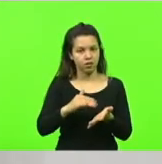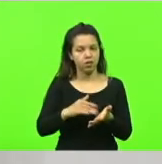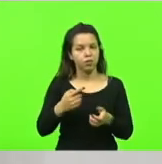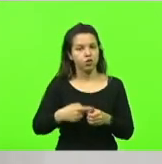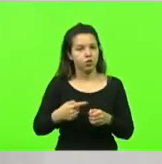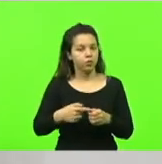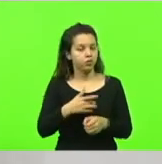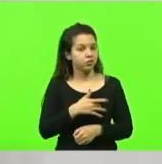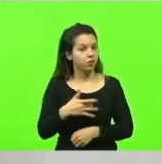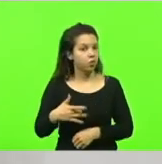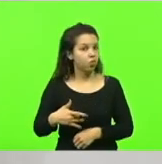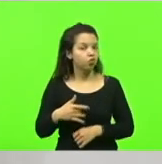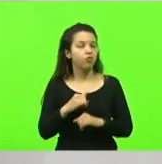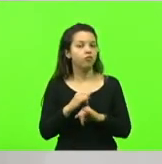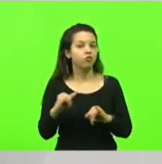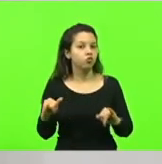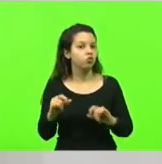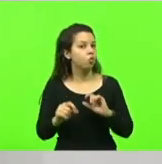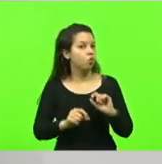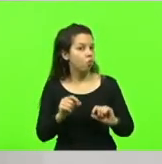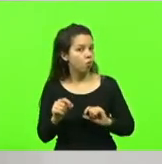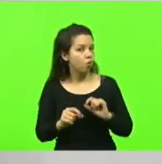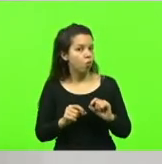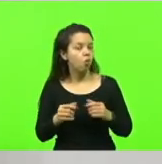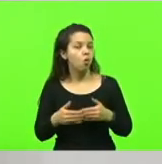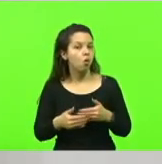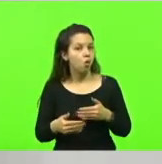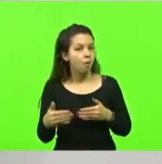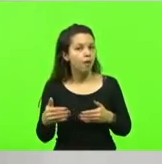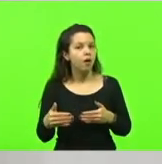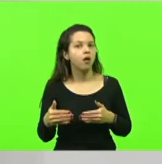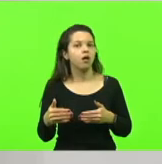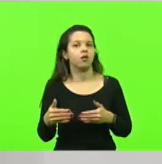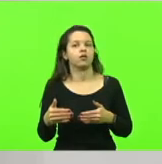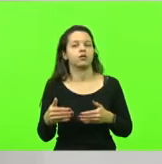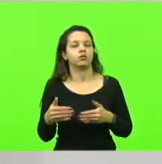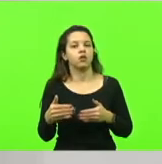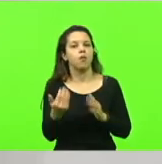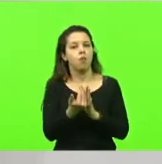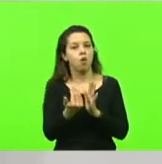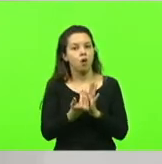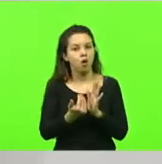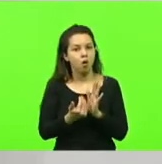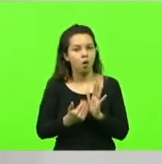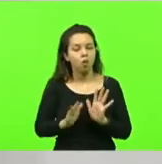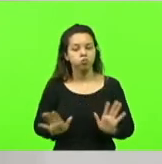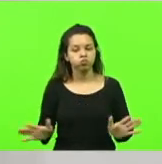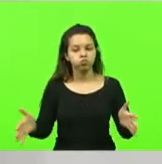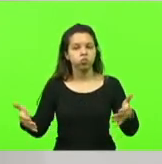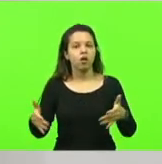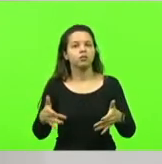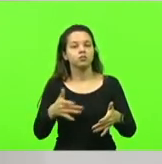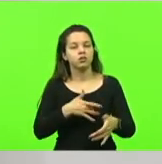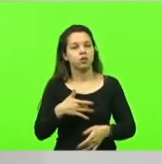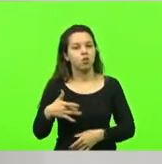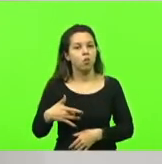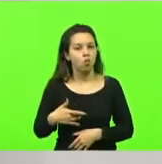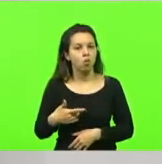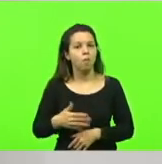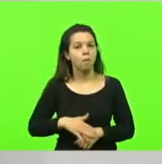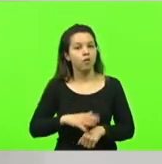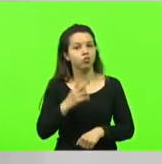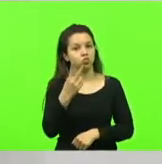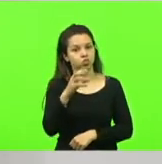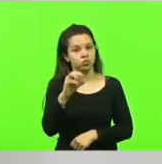informou que lançou um corujão da saúde para redução da fila de espera e que mais de 200 cirurgias foram realizadas